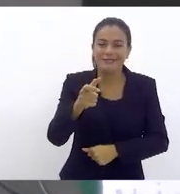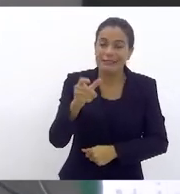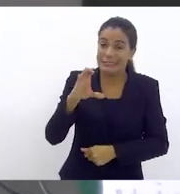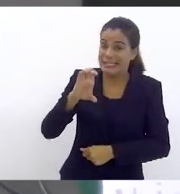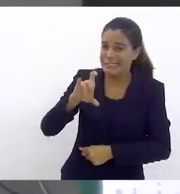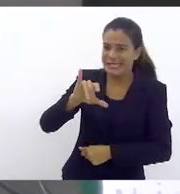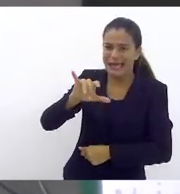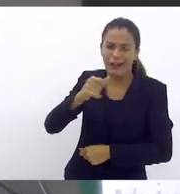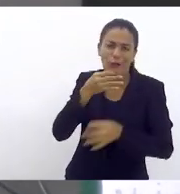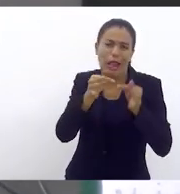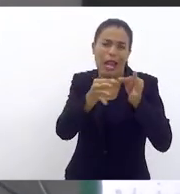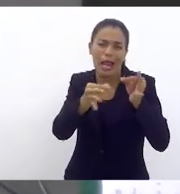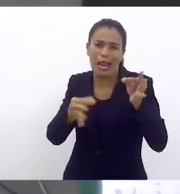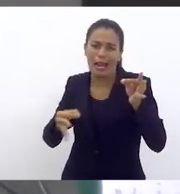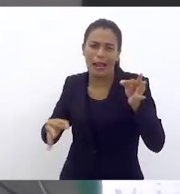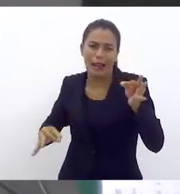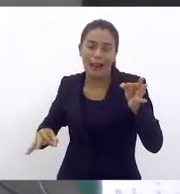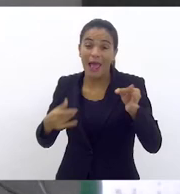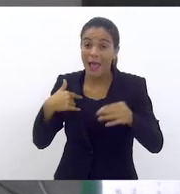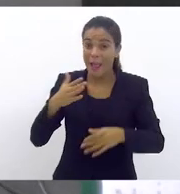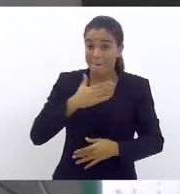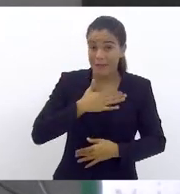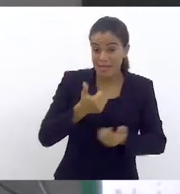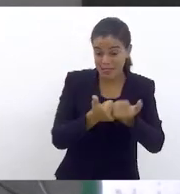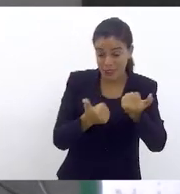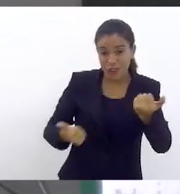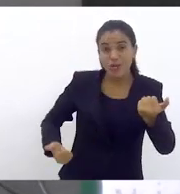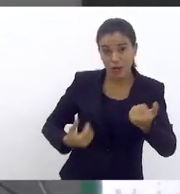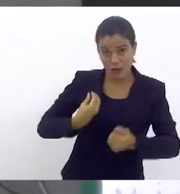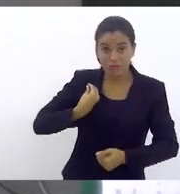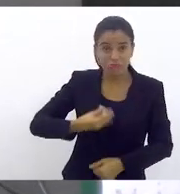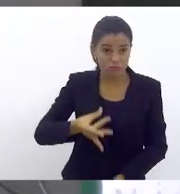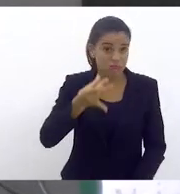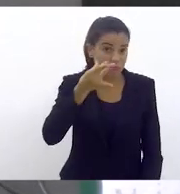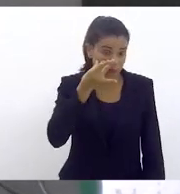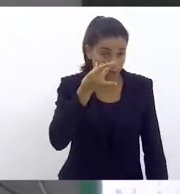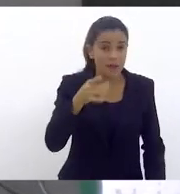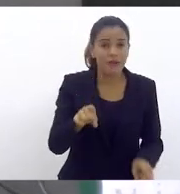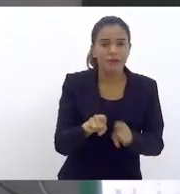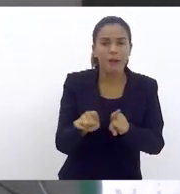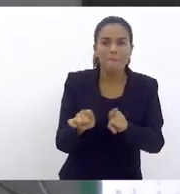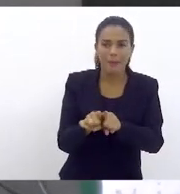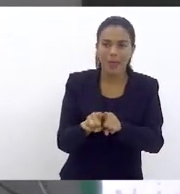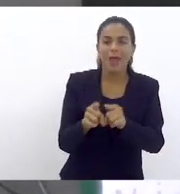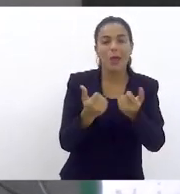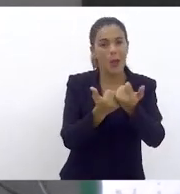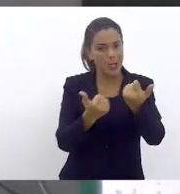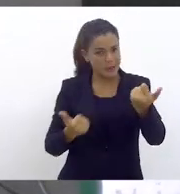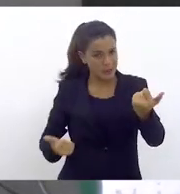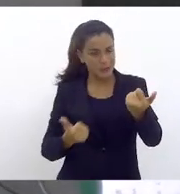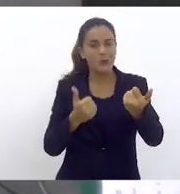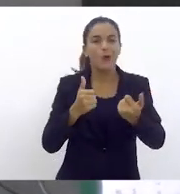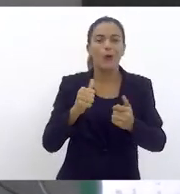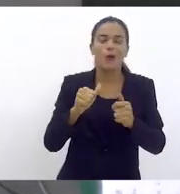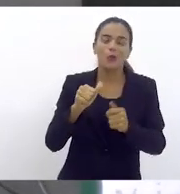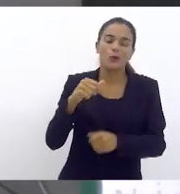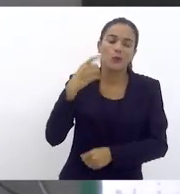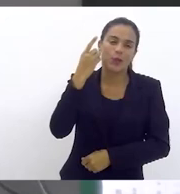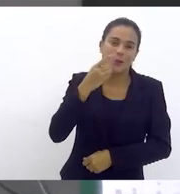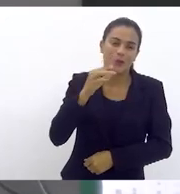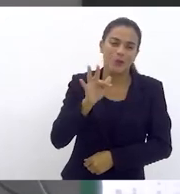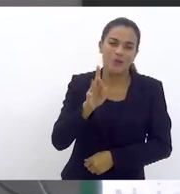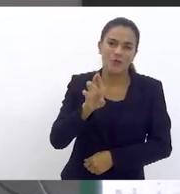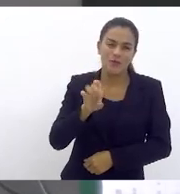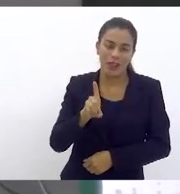quero fazer mais delongas dizer que a minha Assessoria está aqui que o fórum permanente da pessoa do presidente Fred também estará aqui acompanhando e